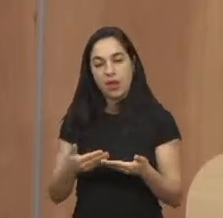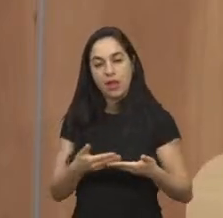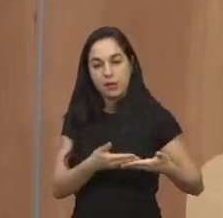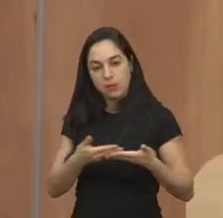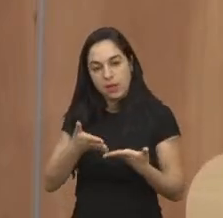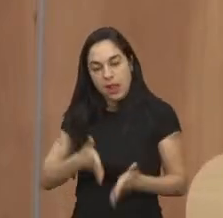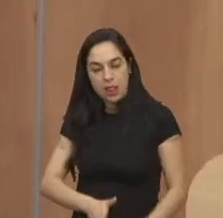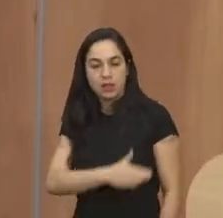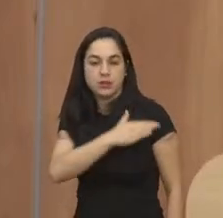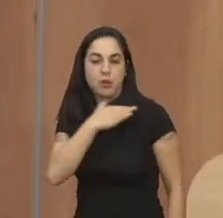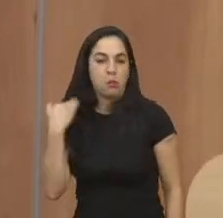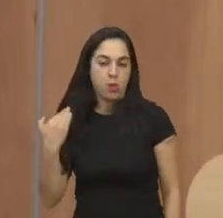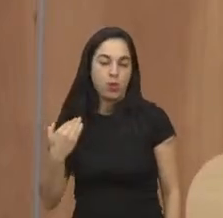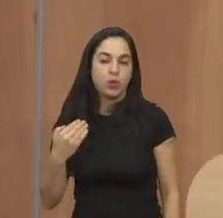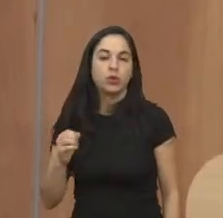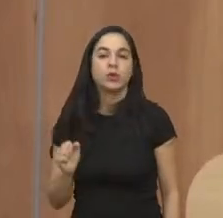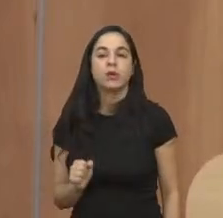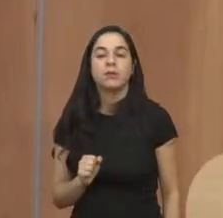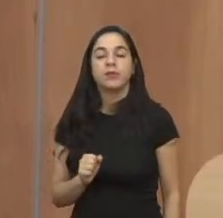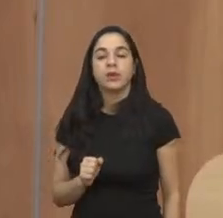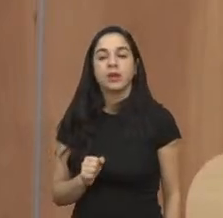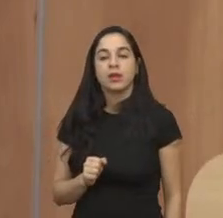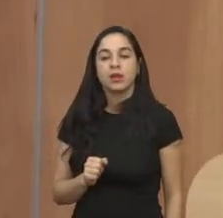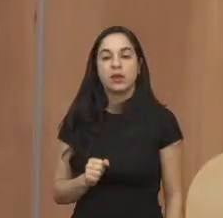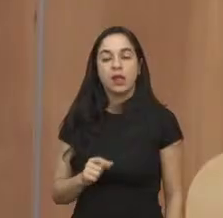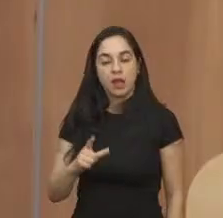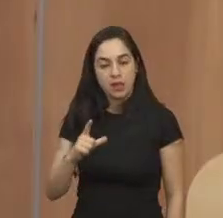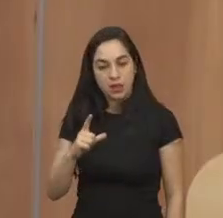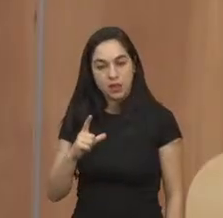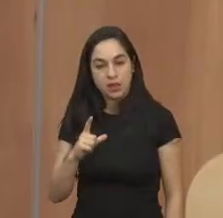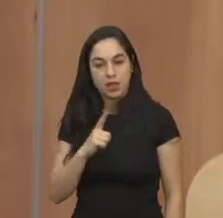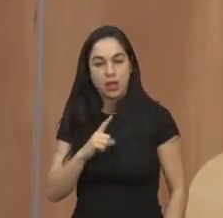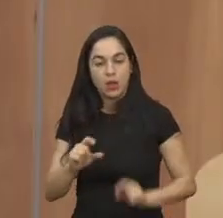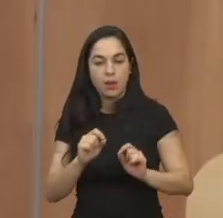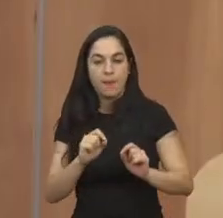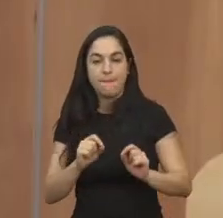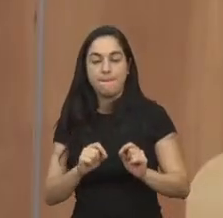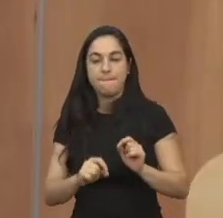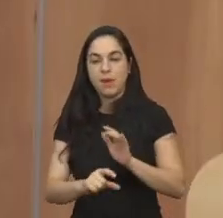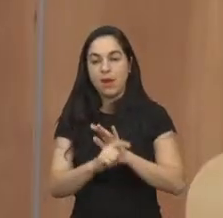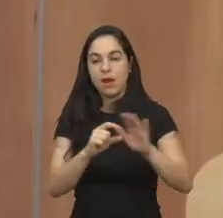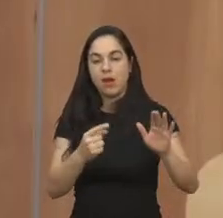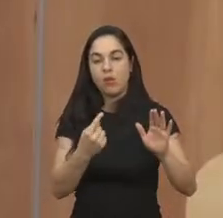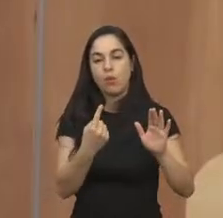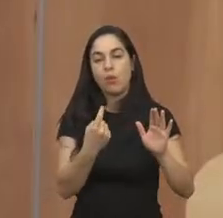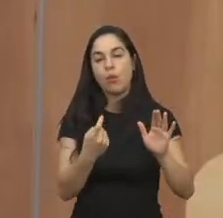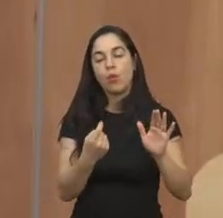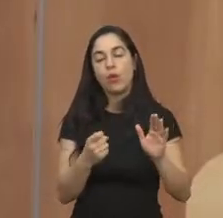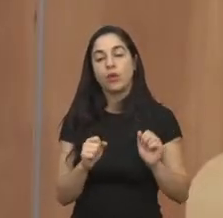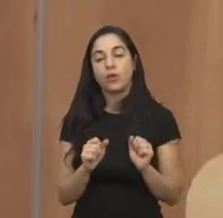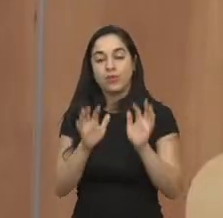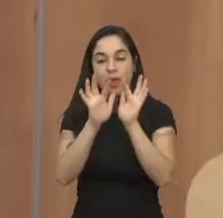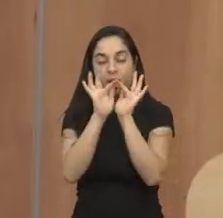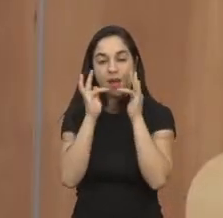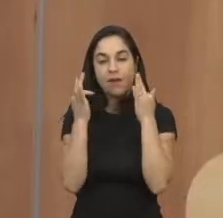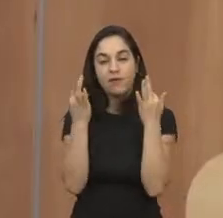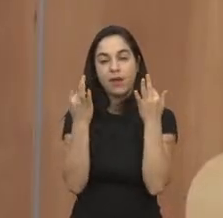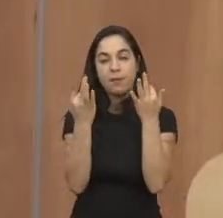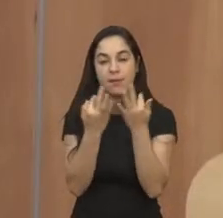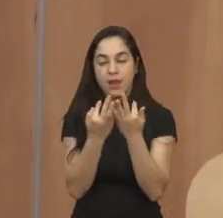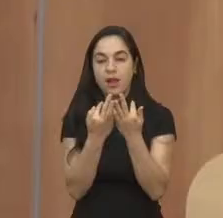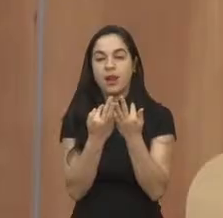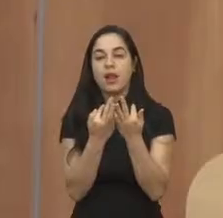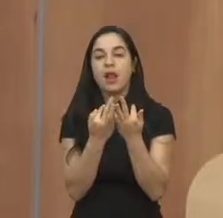os princípios da dignidade da pessoa humana. Parágrafo único. A família será expedida